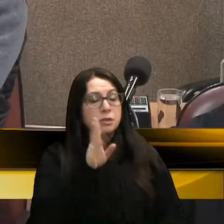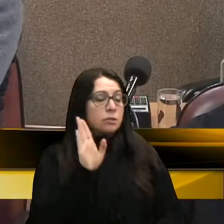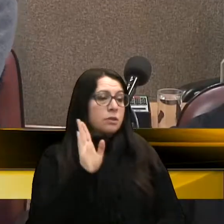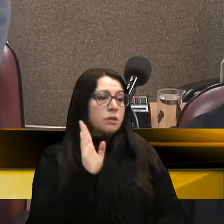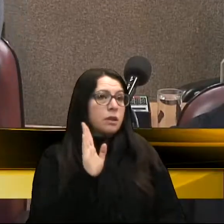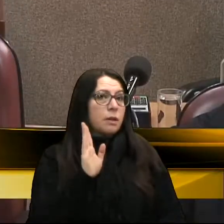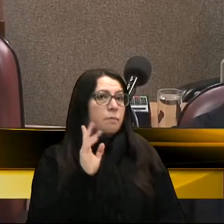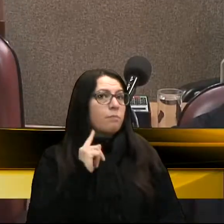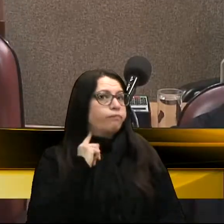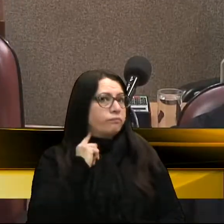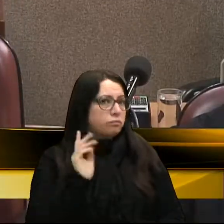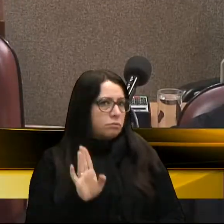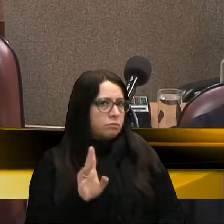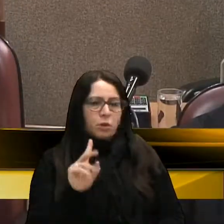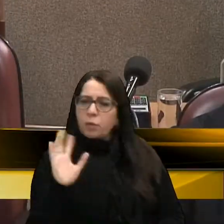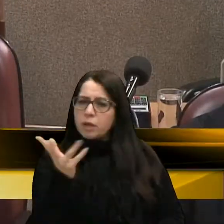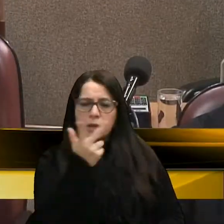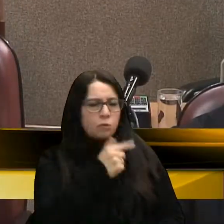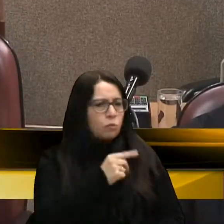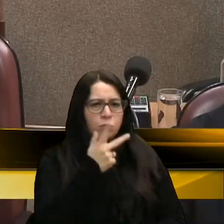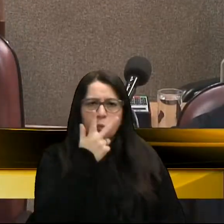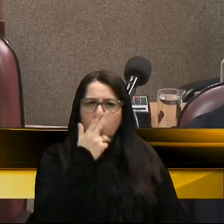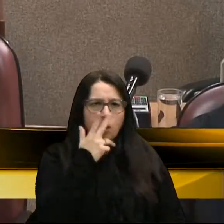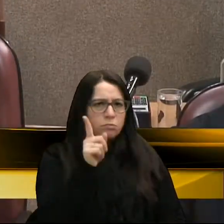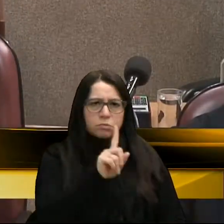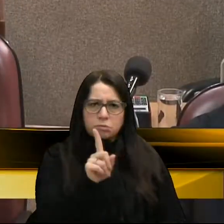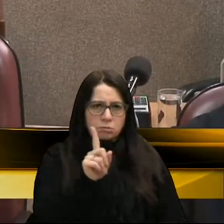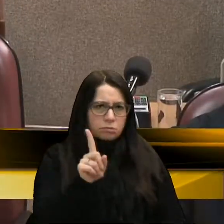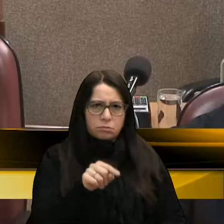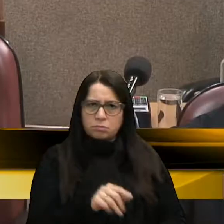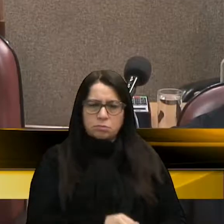fiada. Não é tudo farinha do mesmo saco, não.